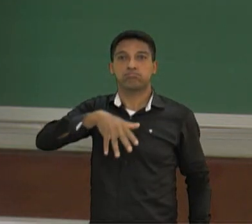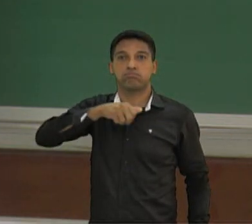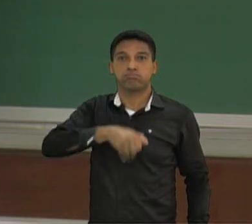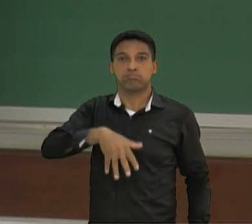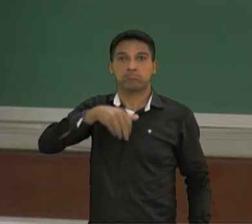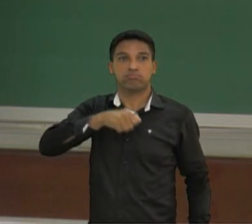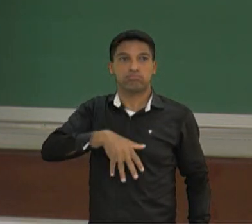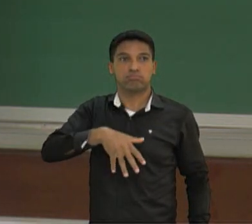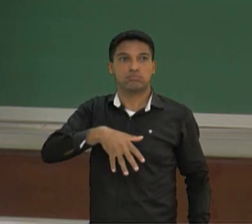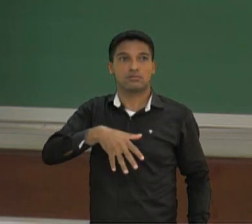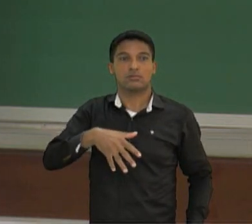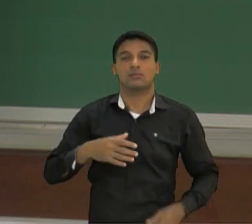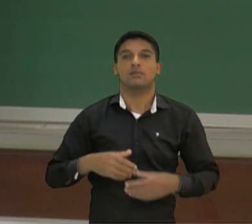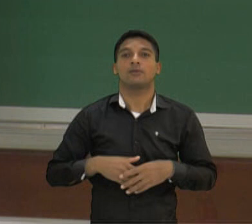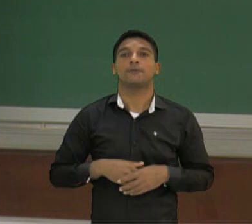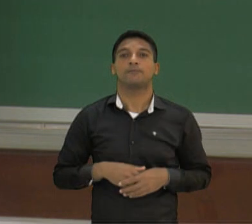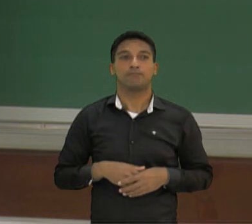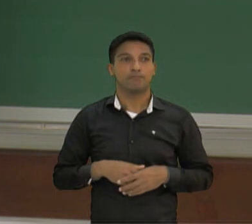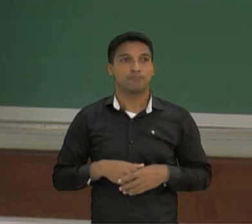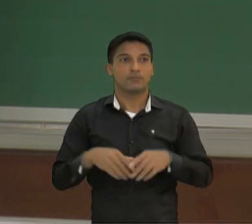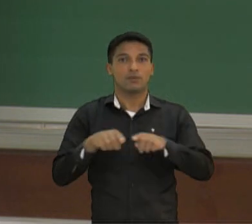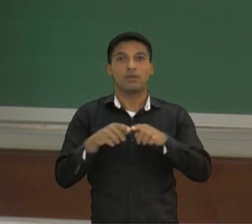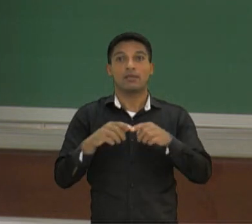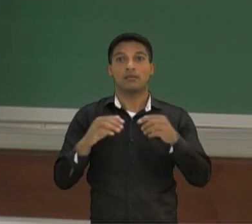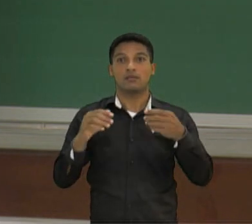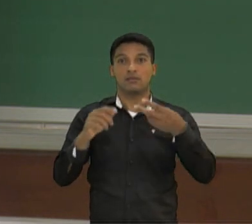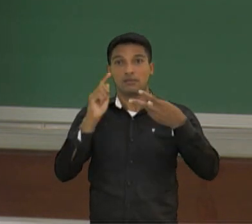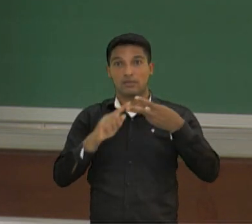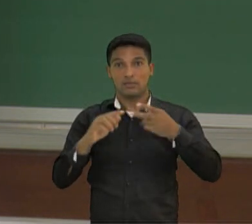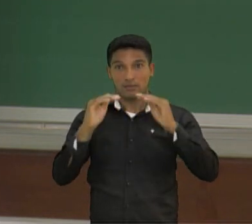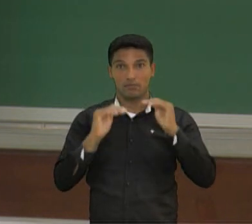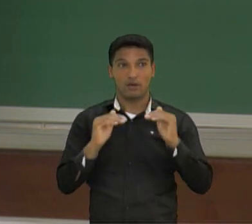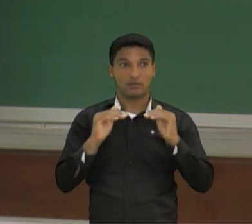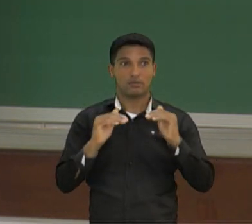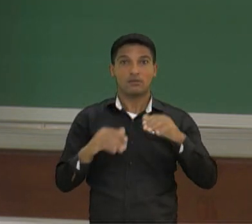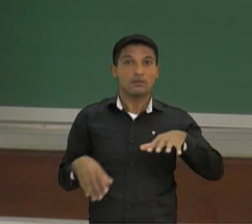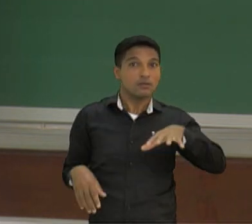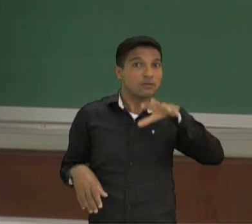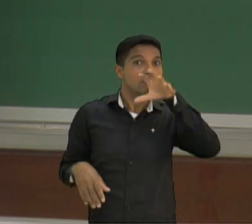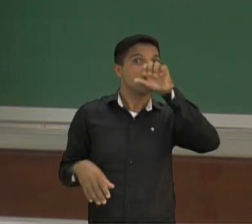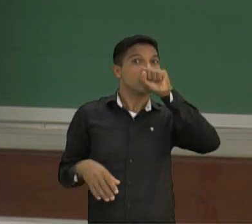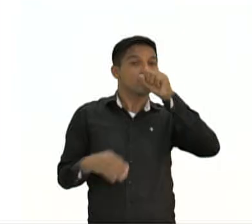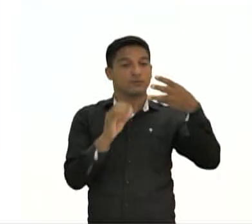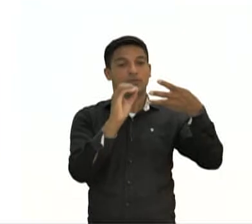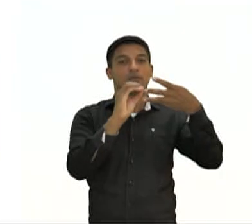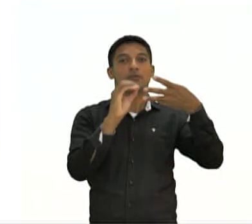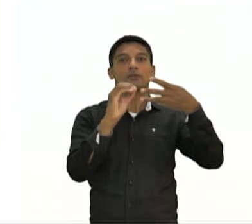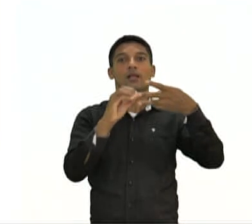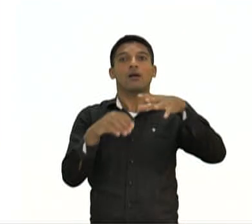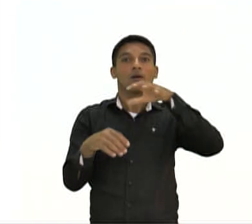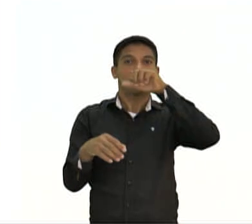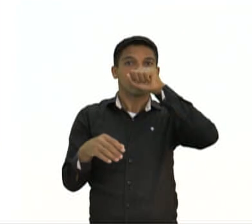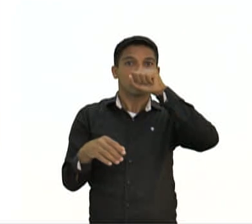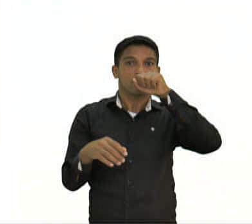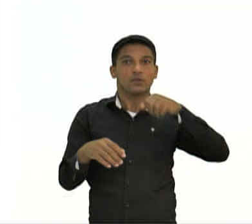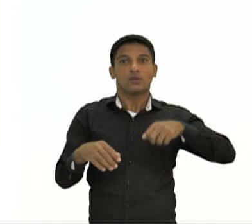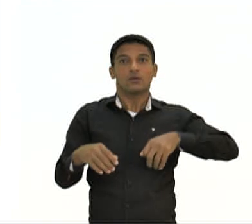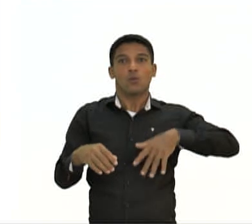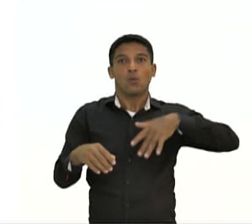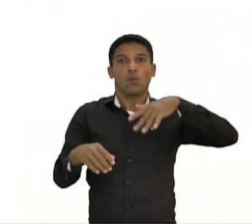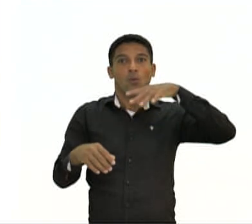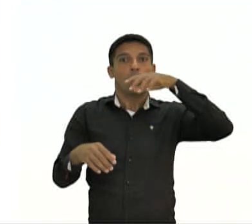também embaixo, no esqueminha, a entrada do oxigênio, ele é utilizado pelas células para a